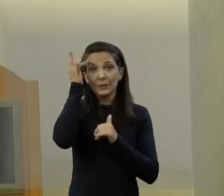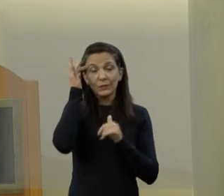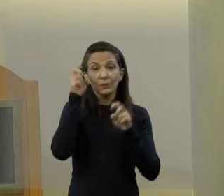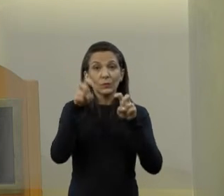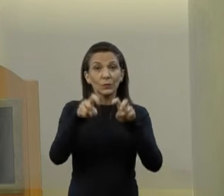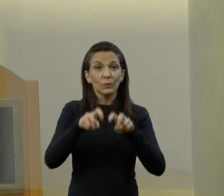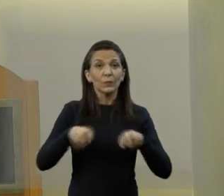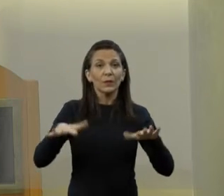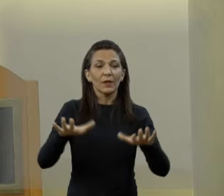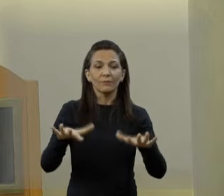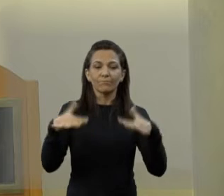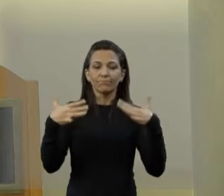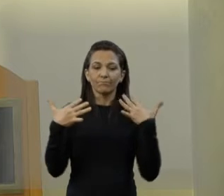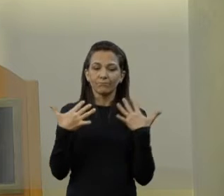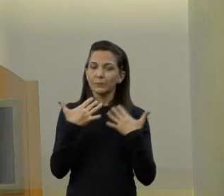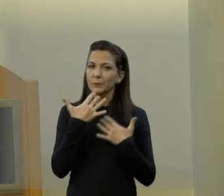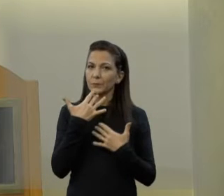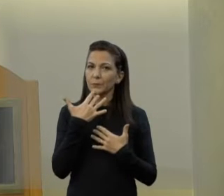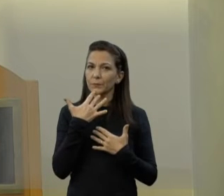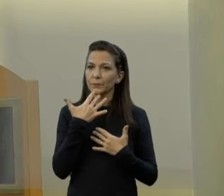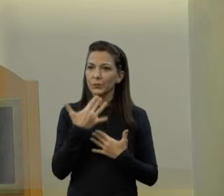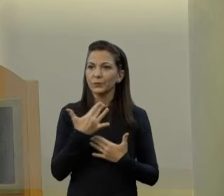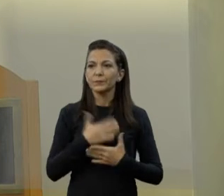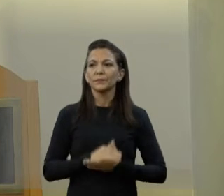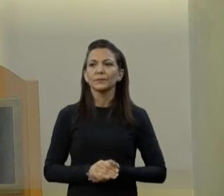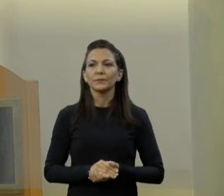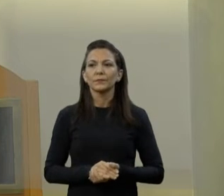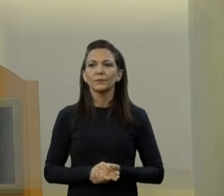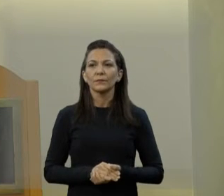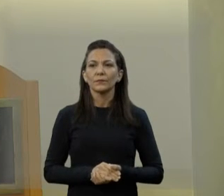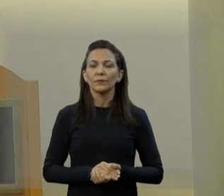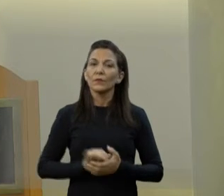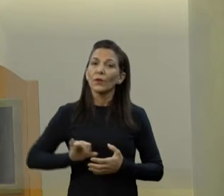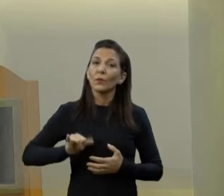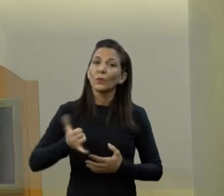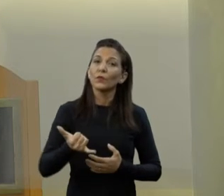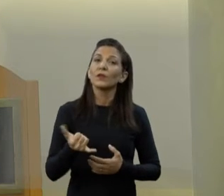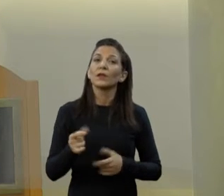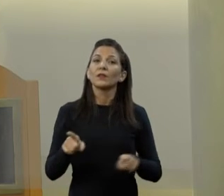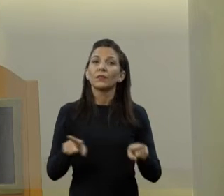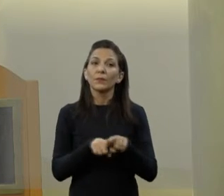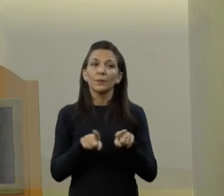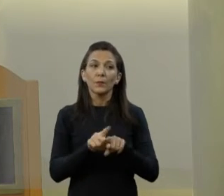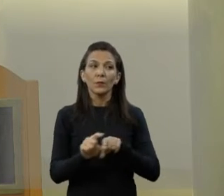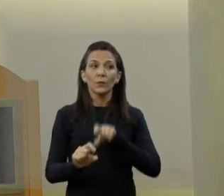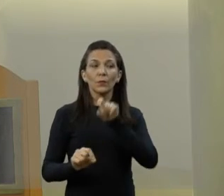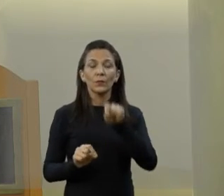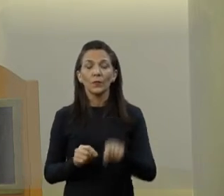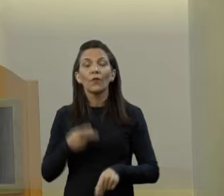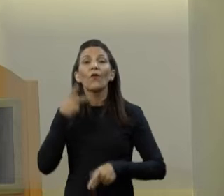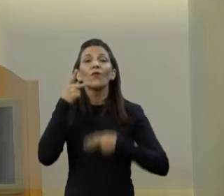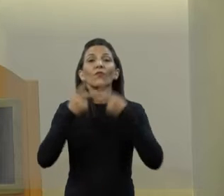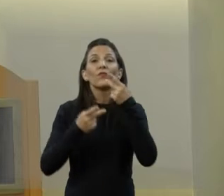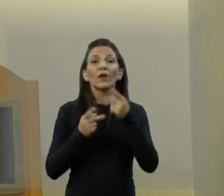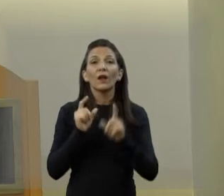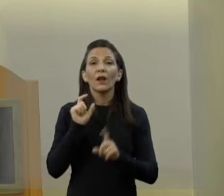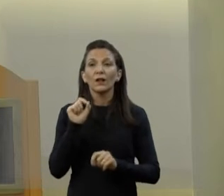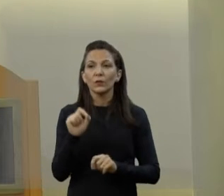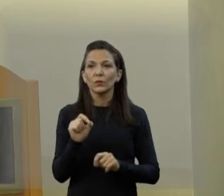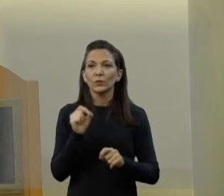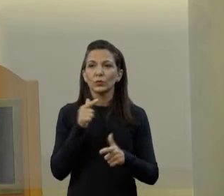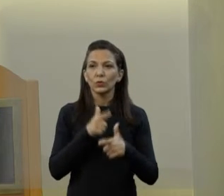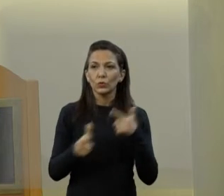que estão no plenário Obrigada aproveitamos também o ensejo para falar